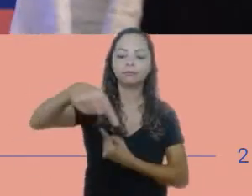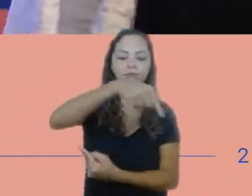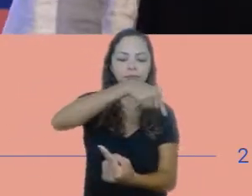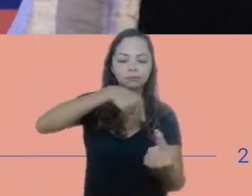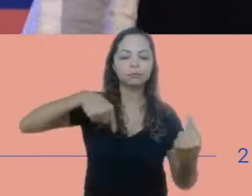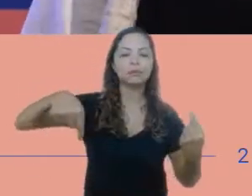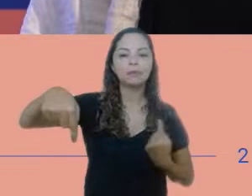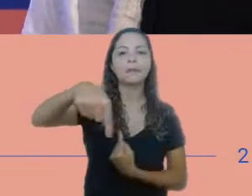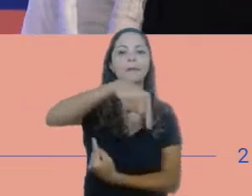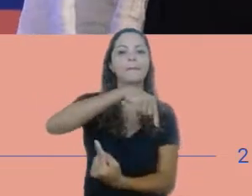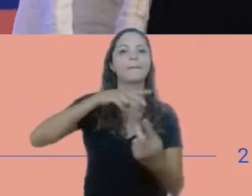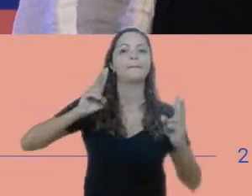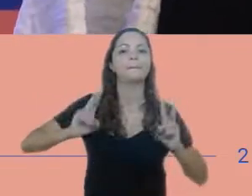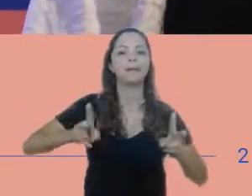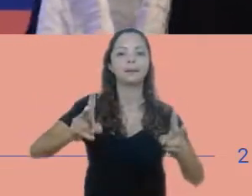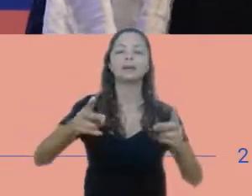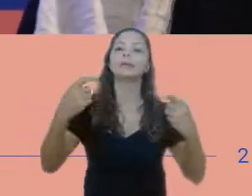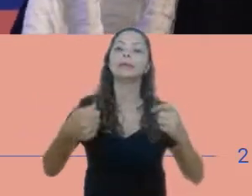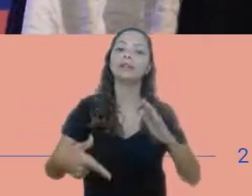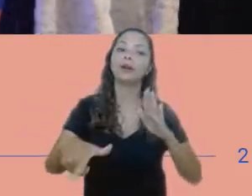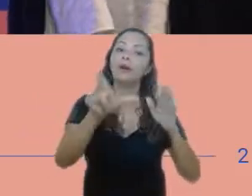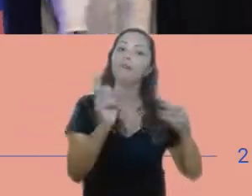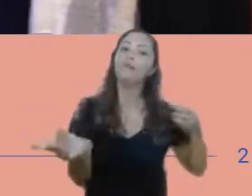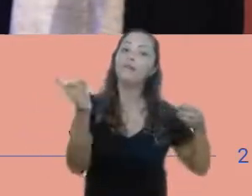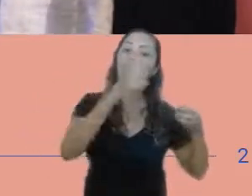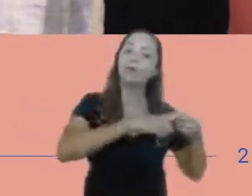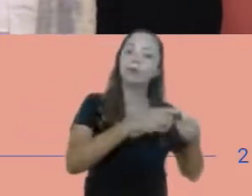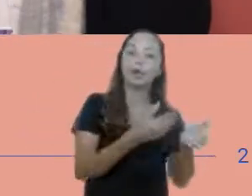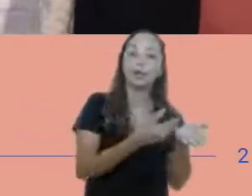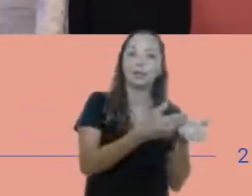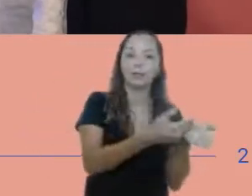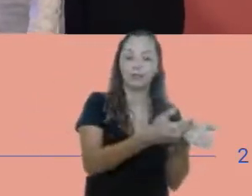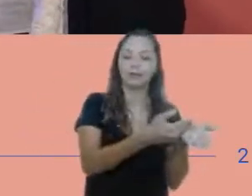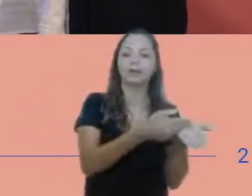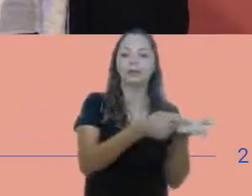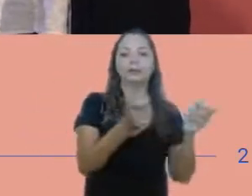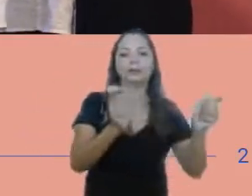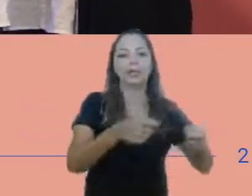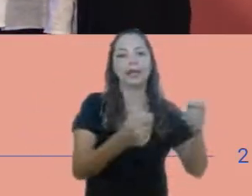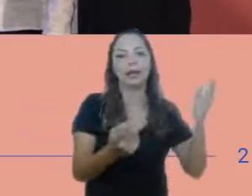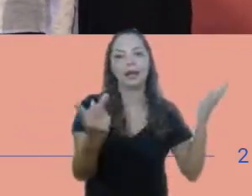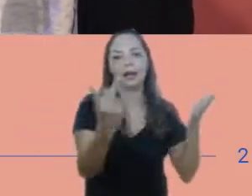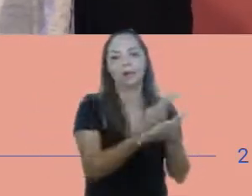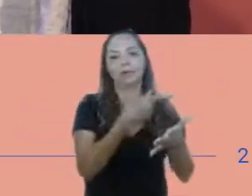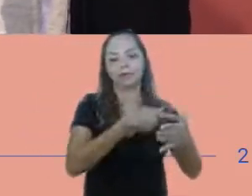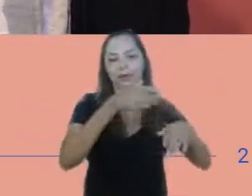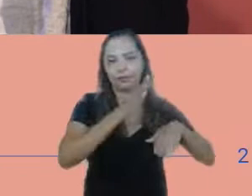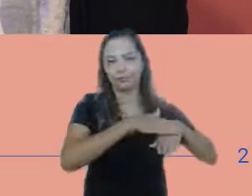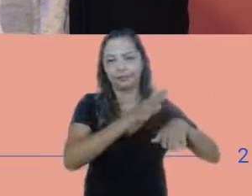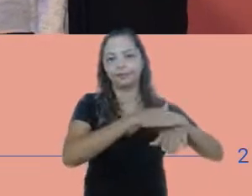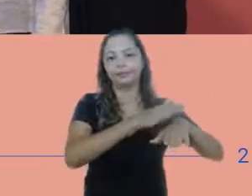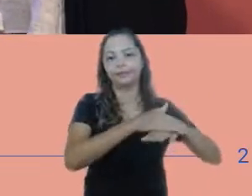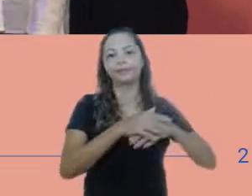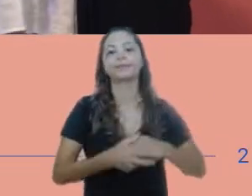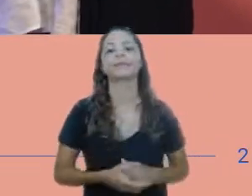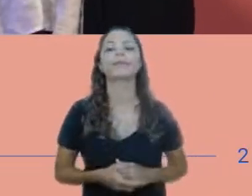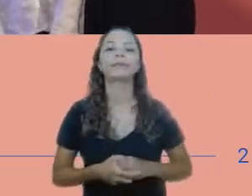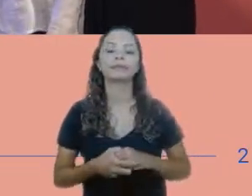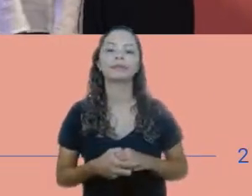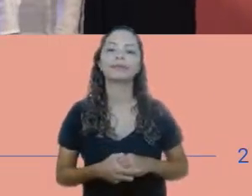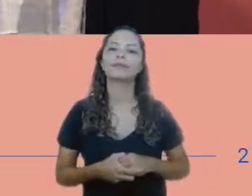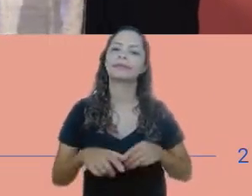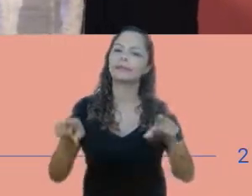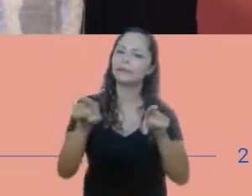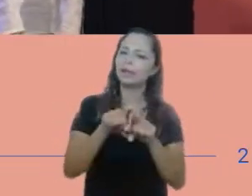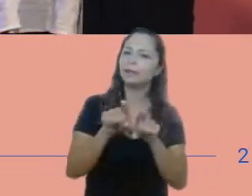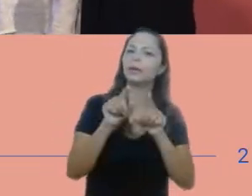permitir que isso aconteça então a gente vê ali um pouco também da evolução do tema porque eu acho